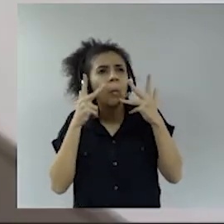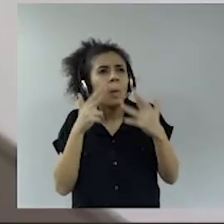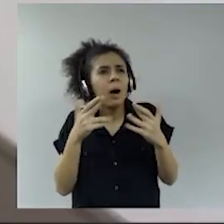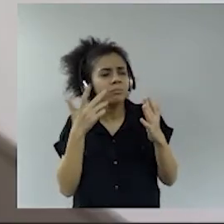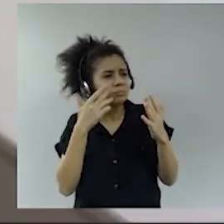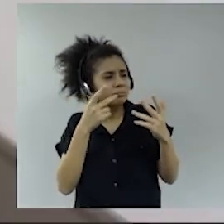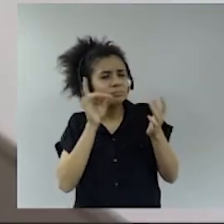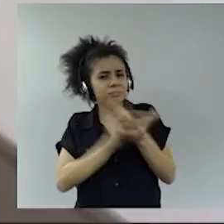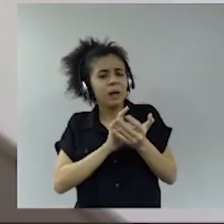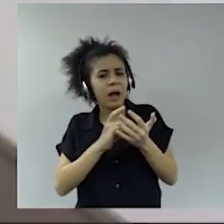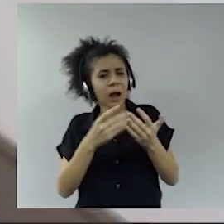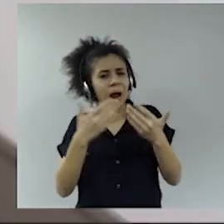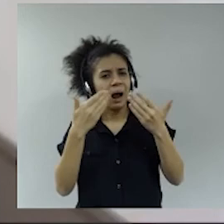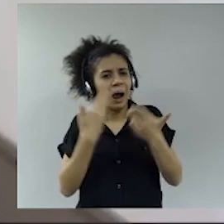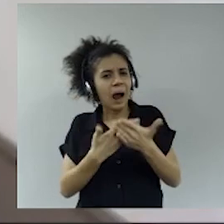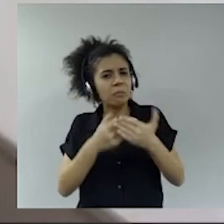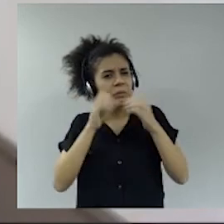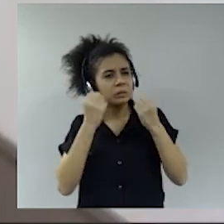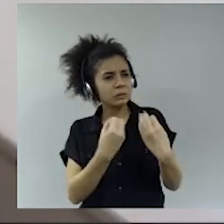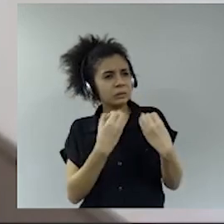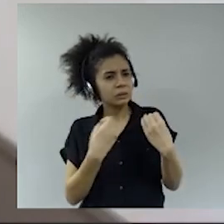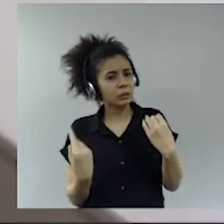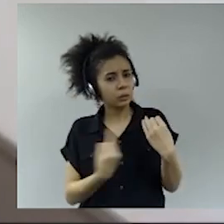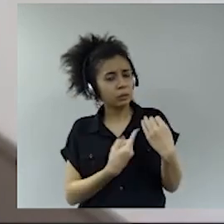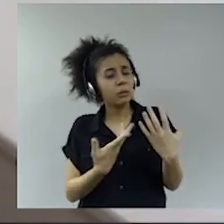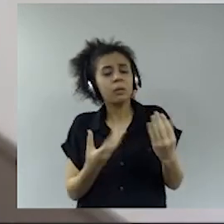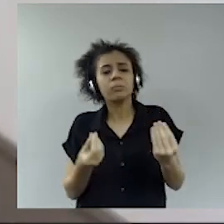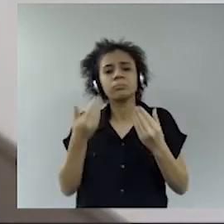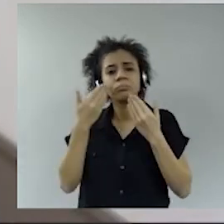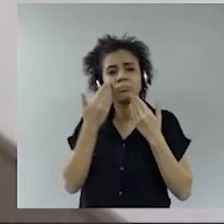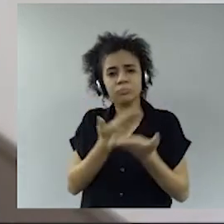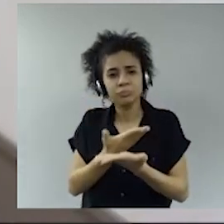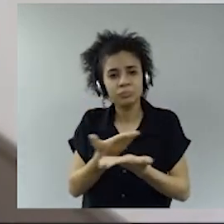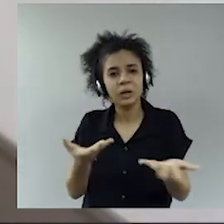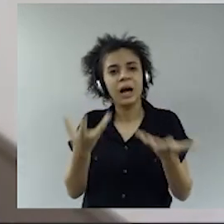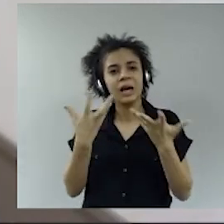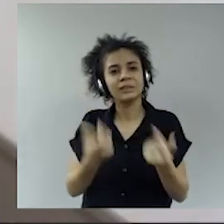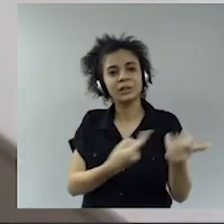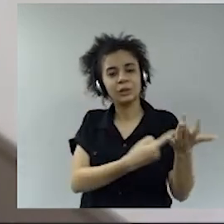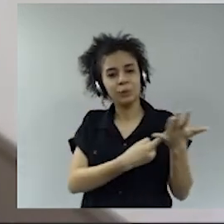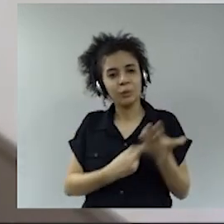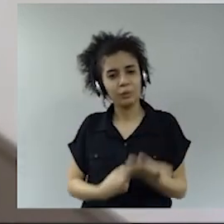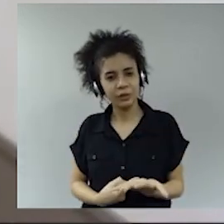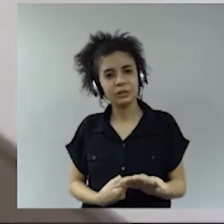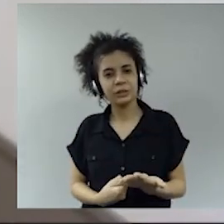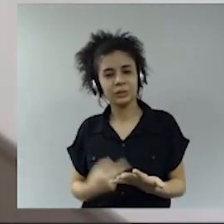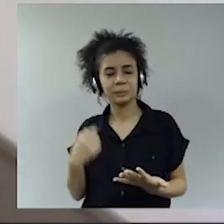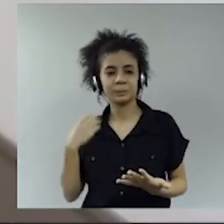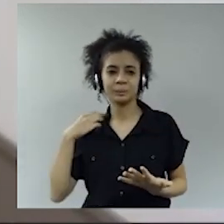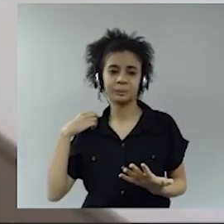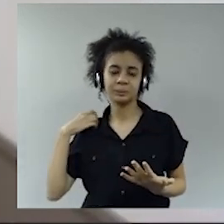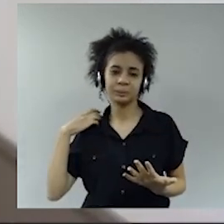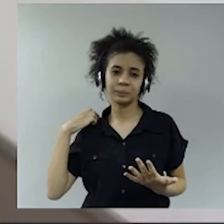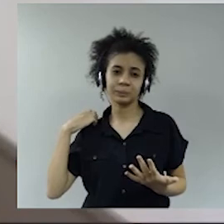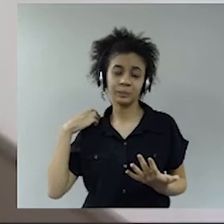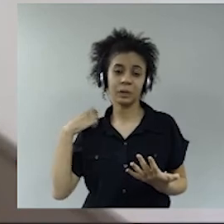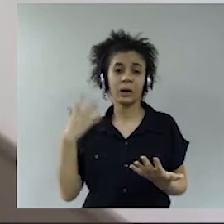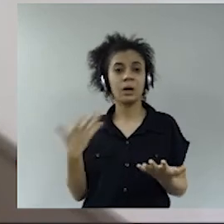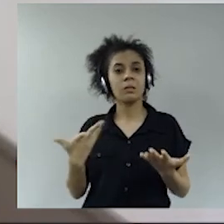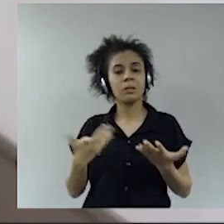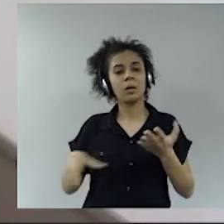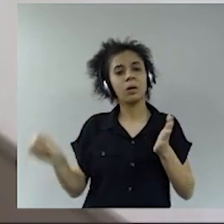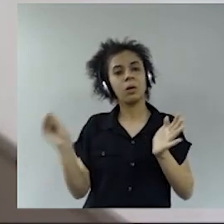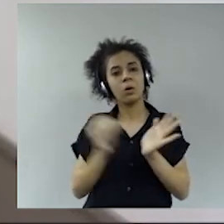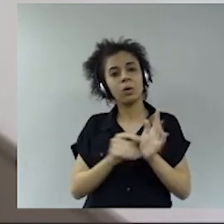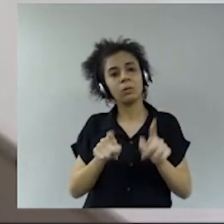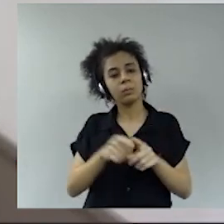queria agradecer novamente a Vossas Excelências por terem aceitado esse convite. Queria registrar